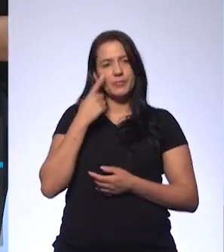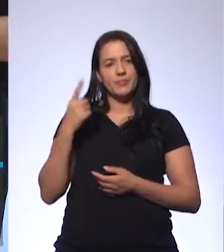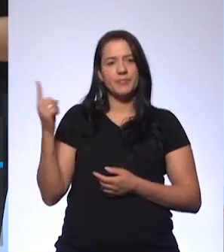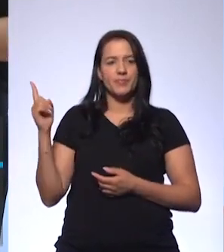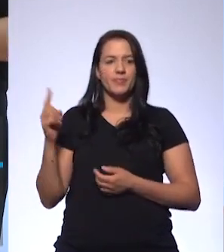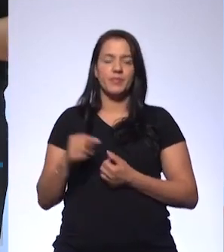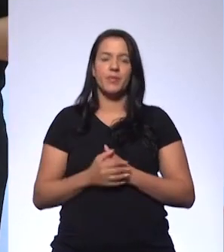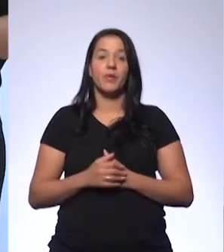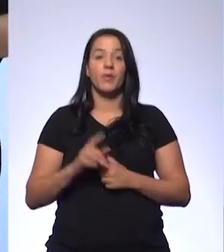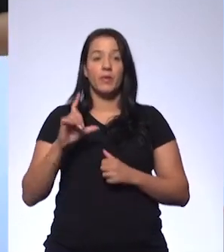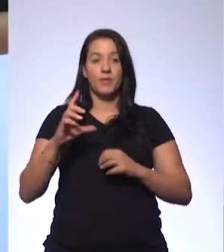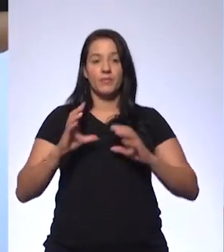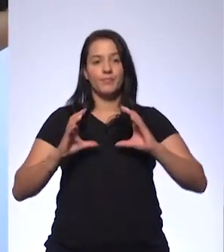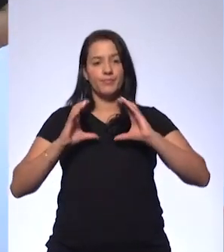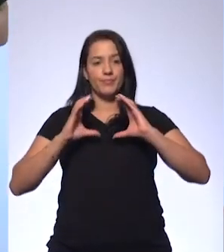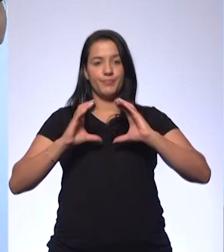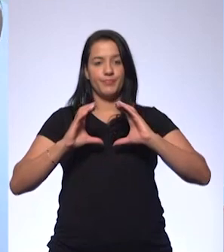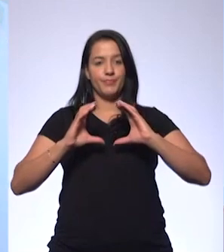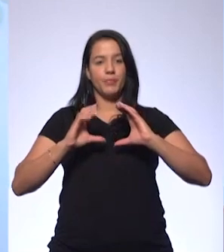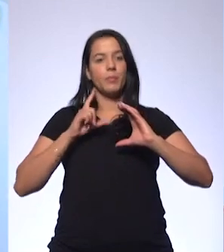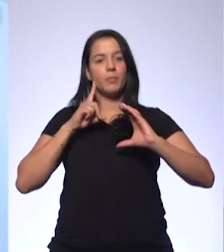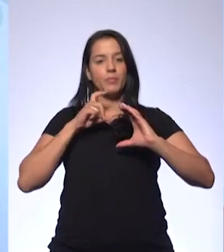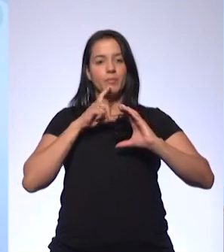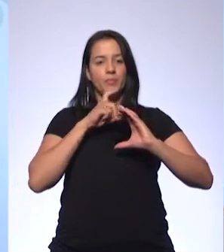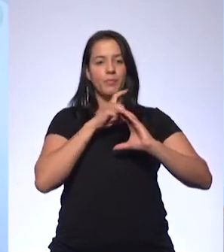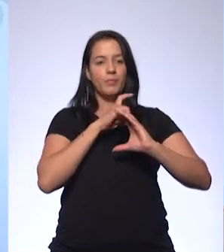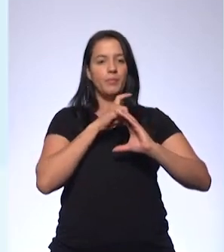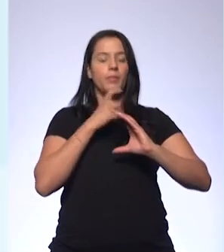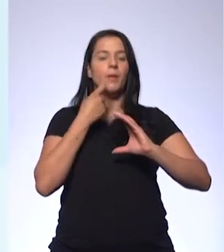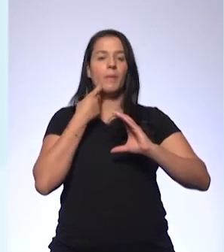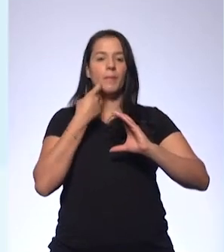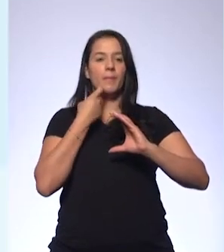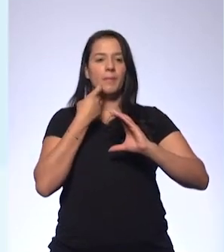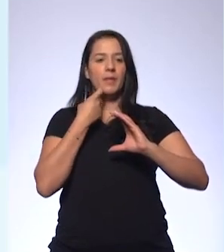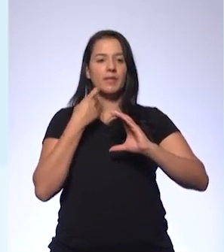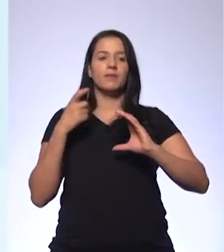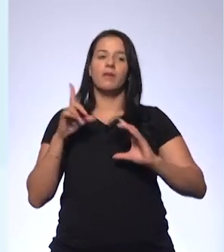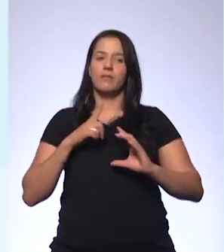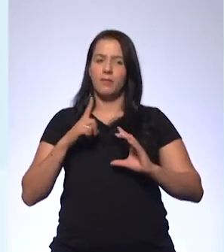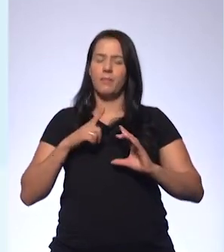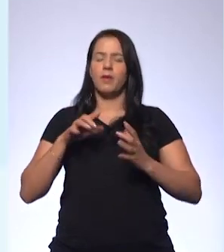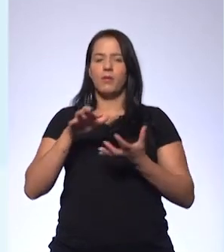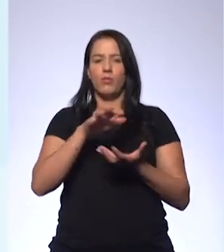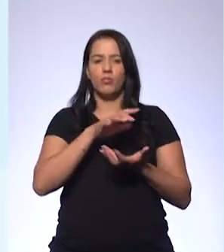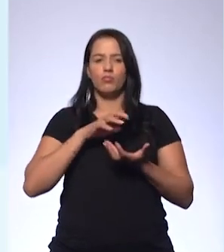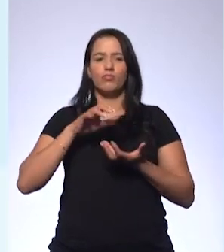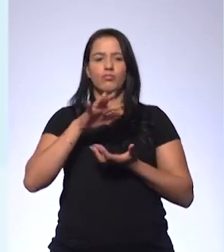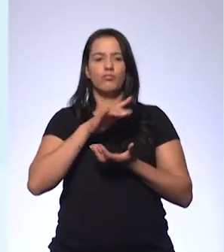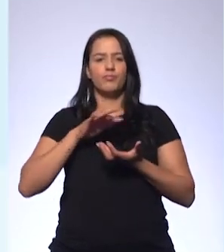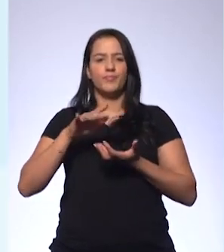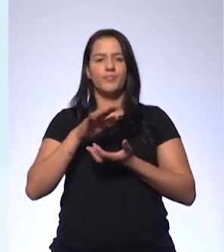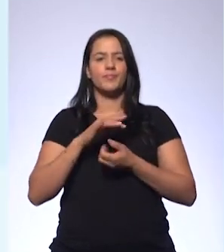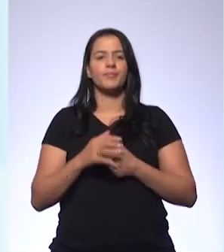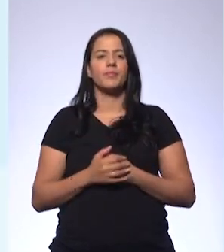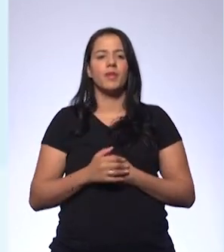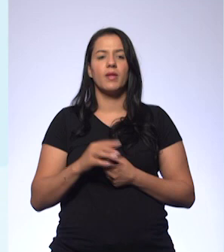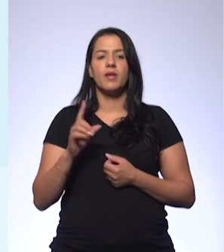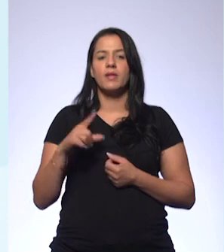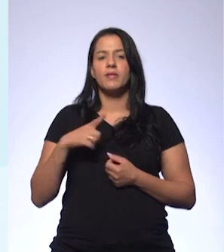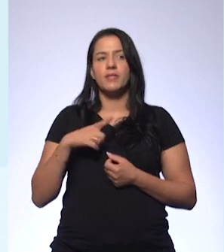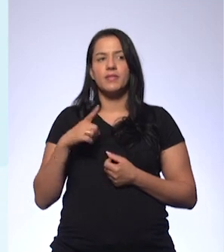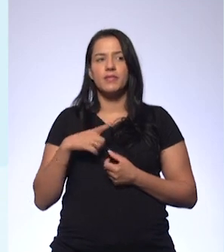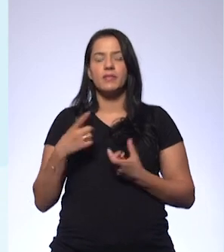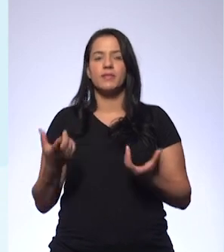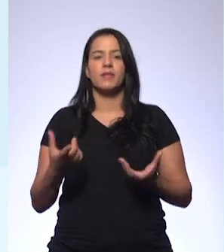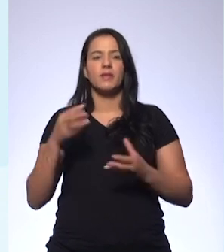um aquário, né? Então, o aquário não deixa de ser um ecossistema, porque a gente tem aí fatores